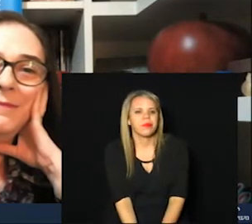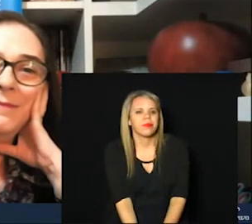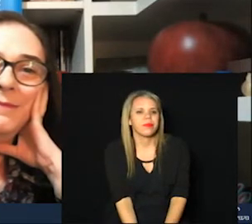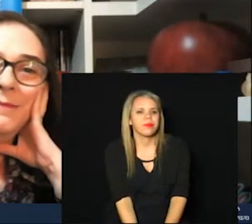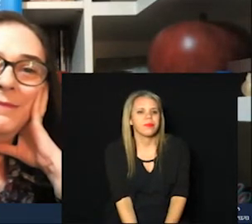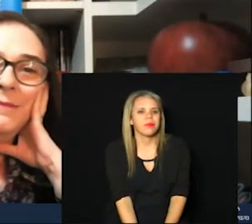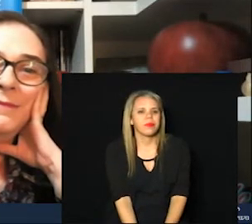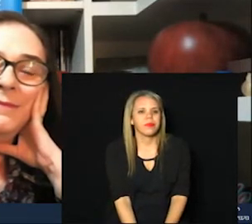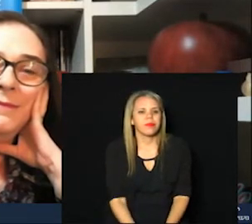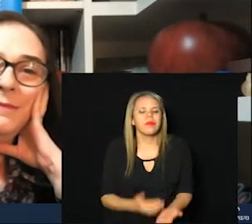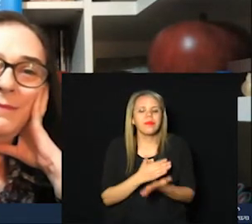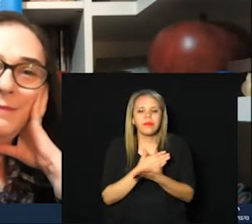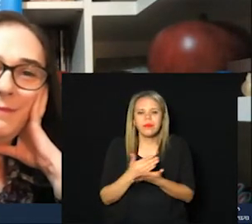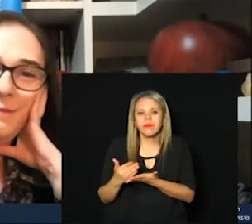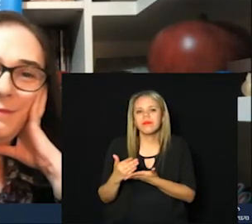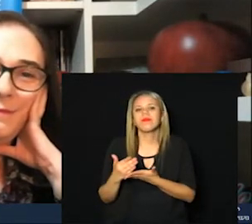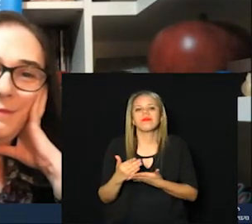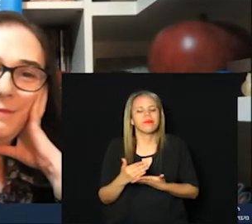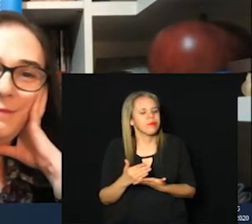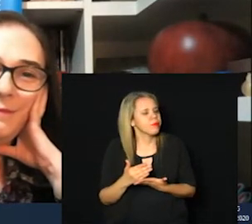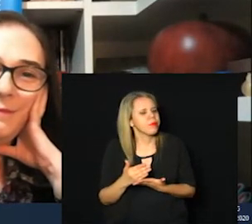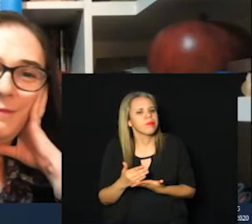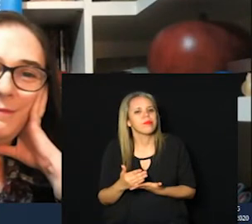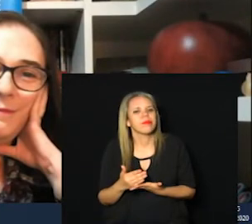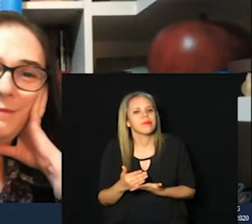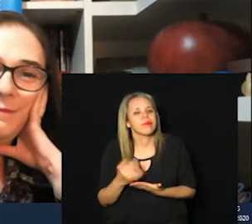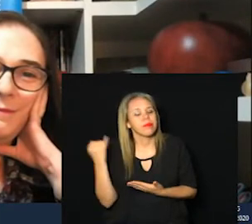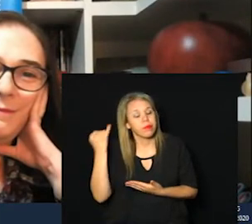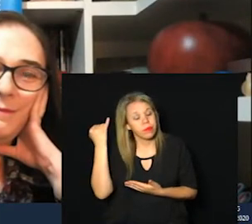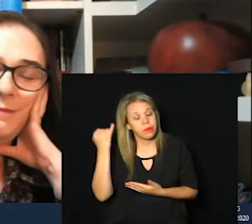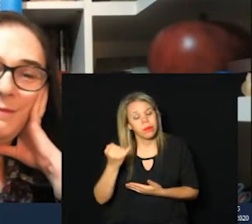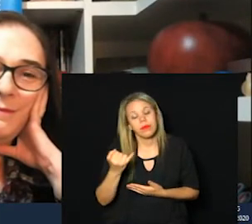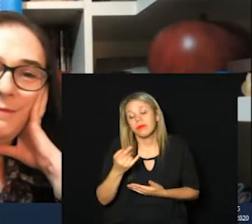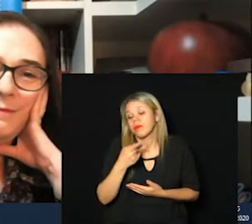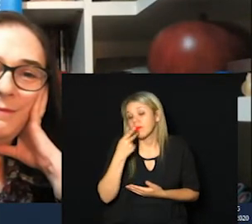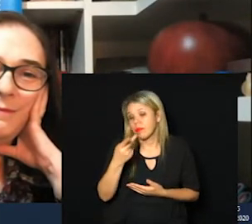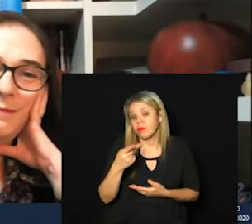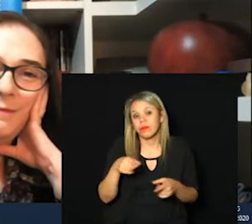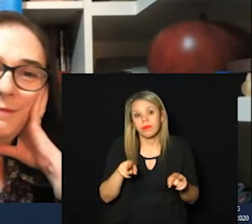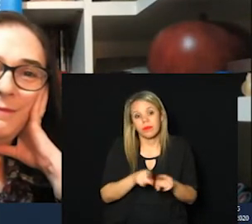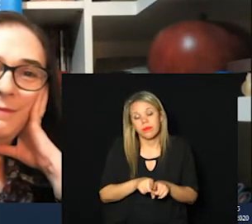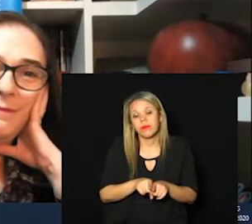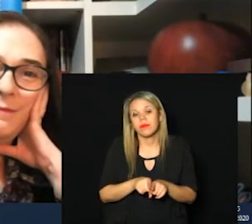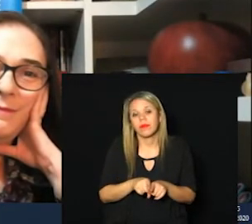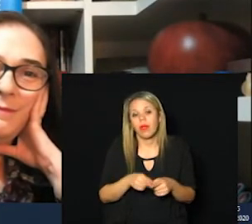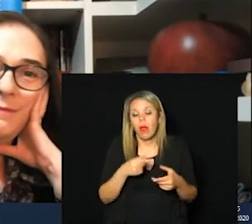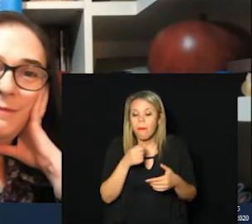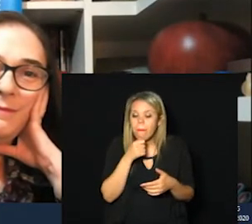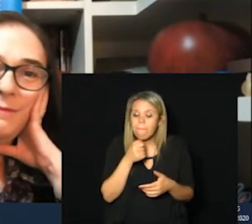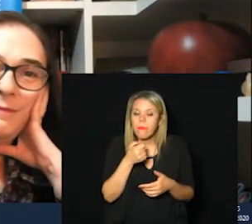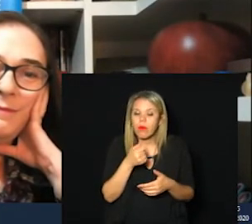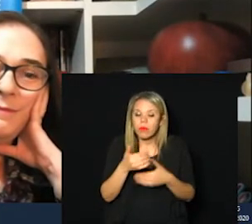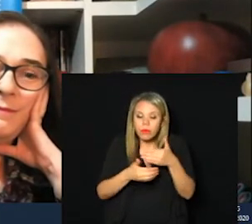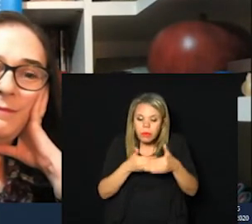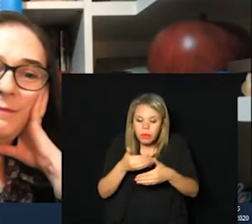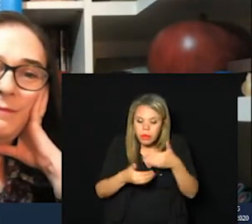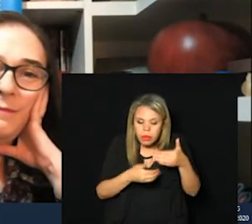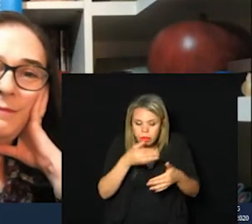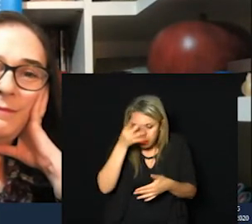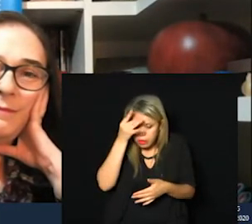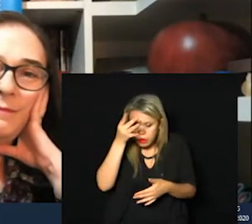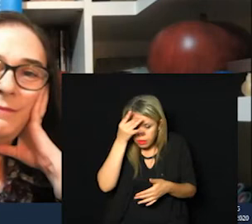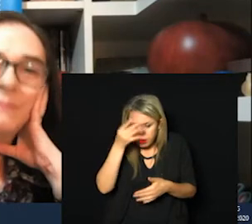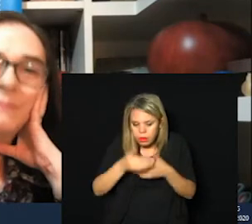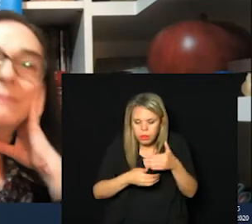Quando a gente começou, é importante dizer também que foi uma coisa gradual, a aprendizagem é sempre gradual.